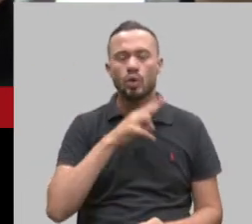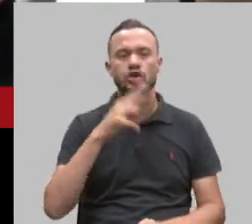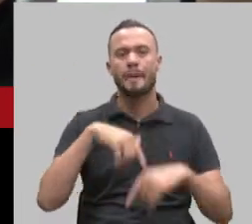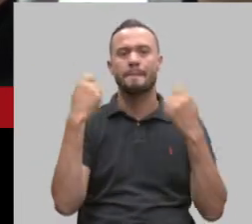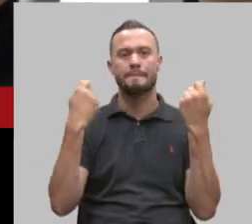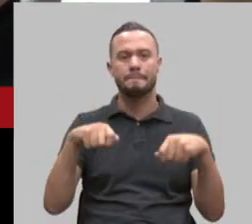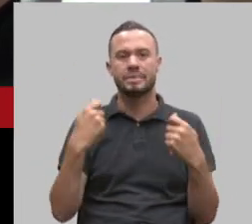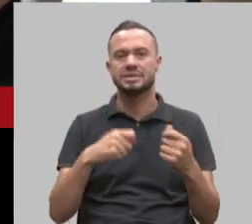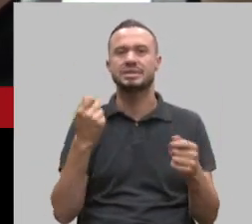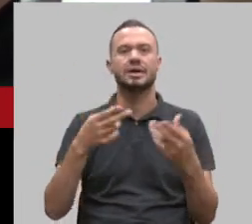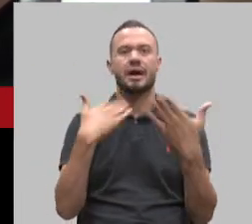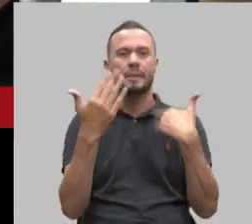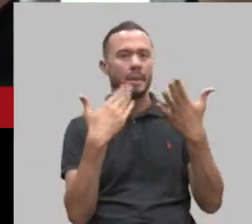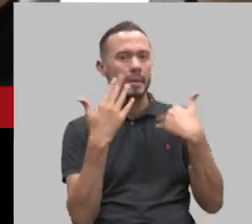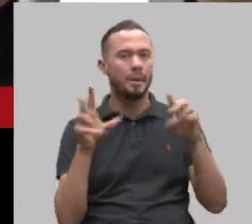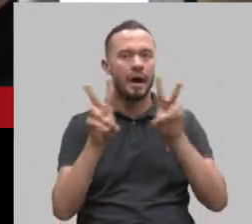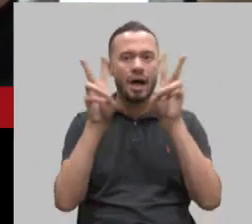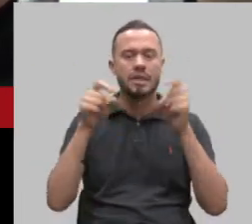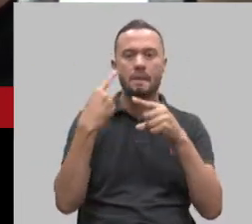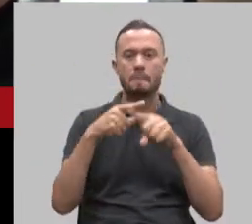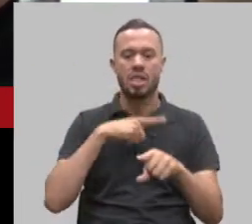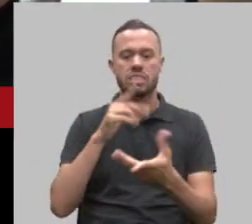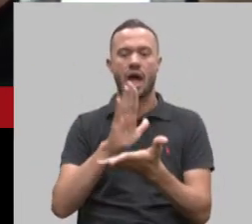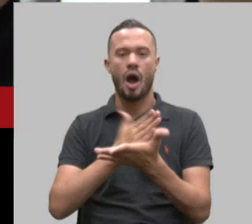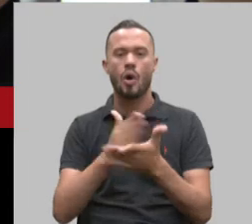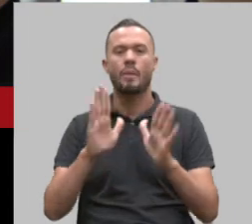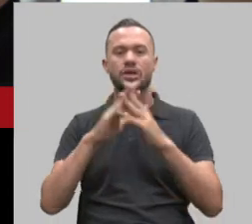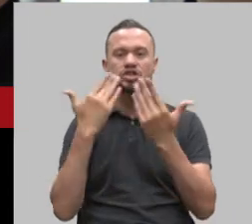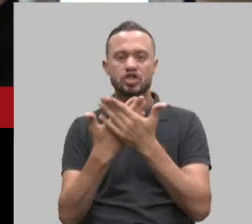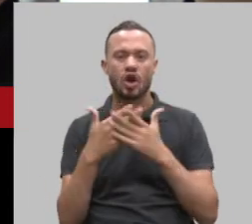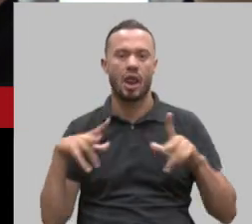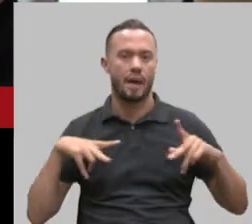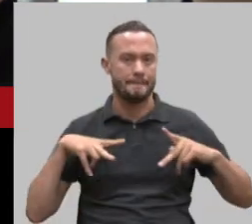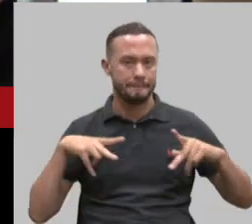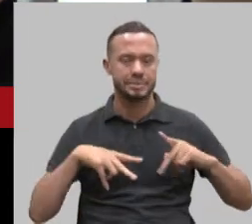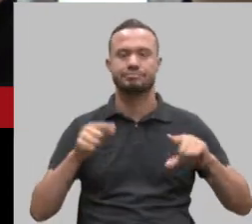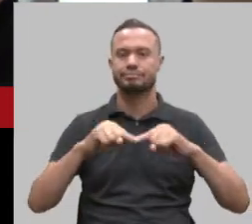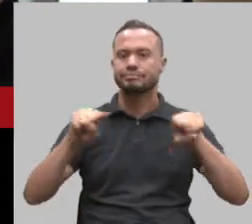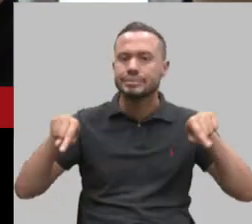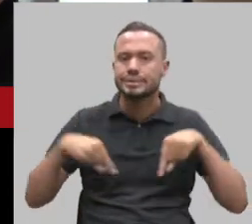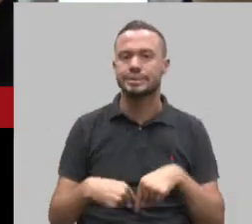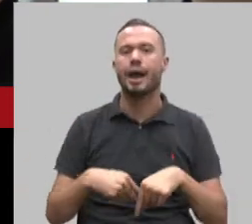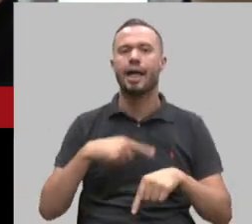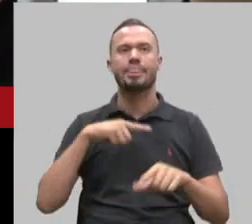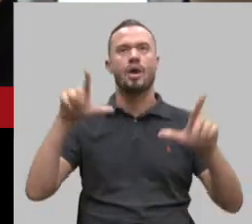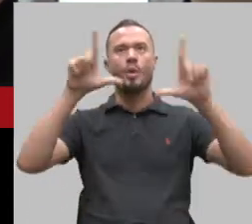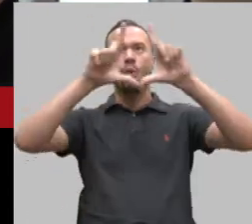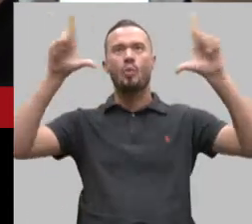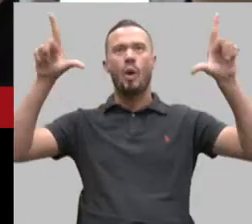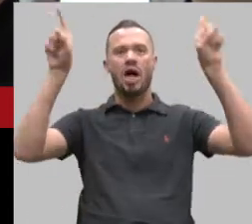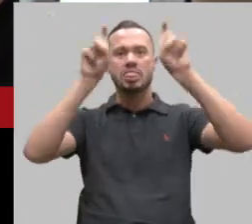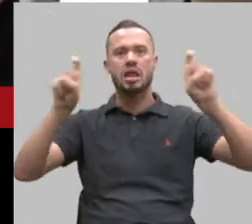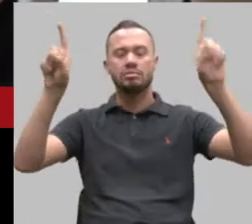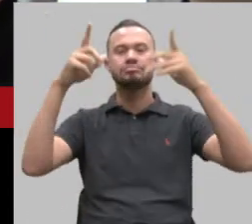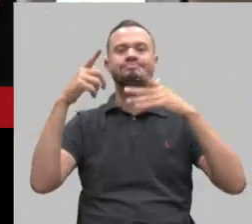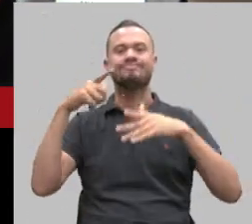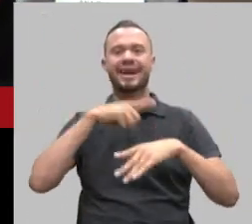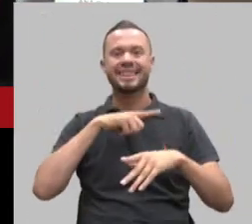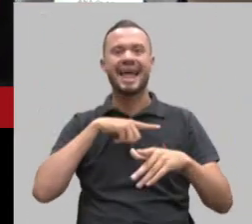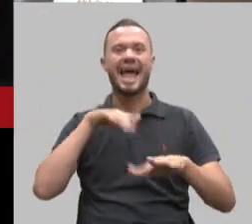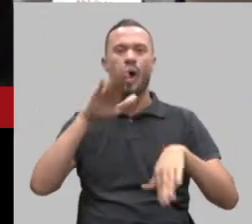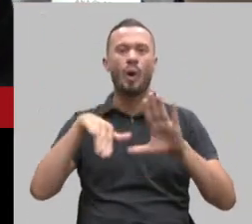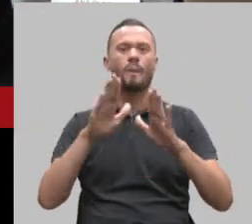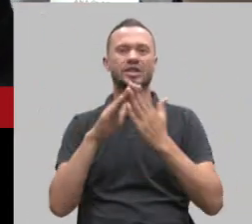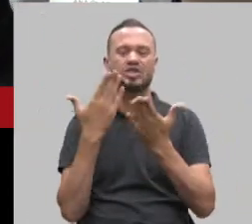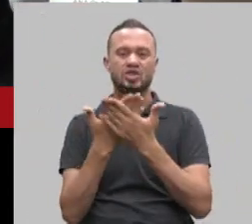Isso Pois Enquanto escolas particulares tem sua sala quadros digitais existem ainda escolas públicas com